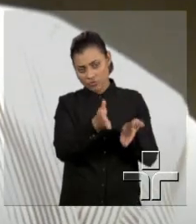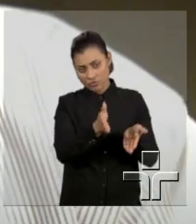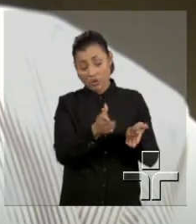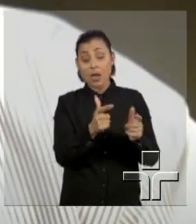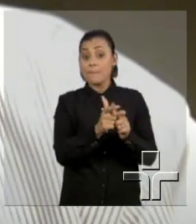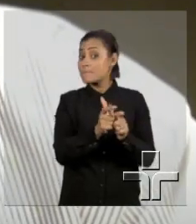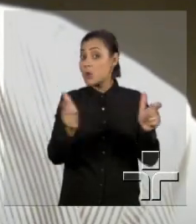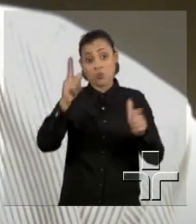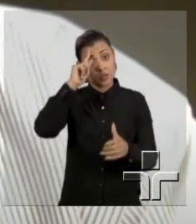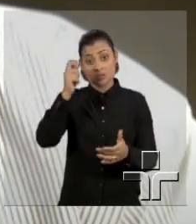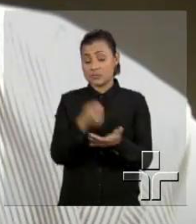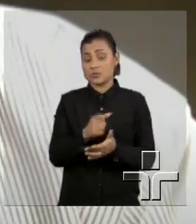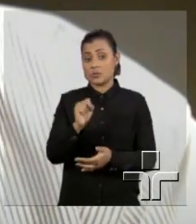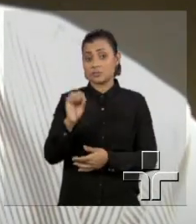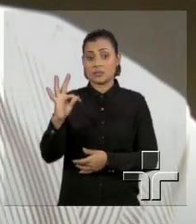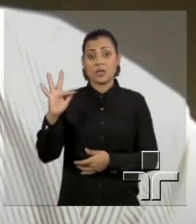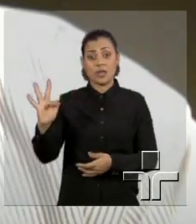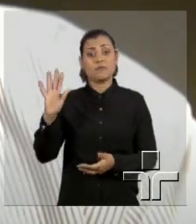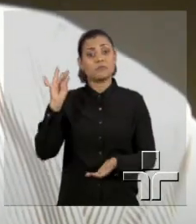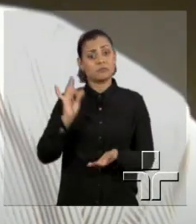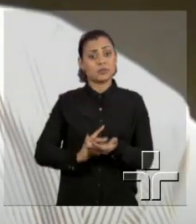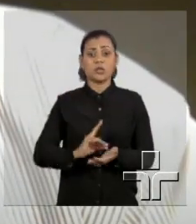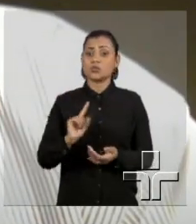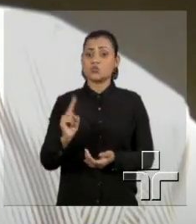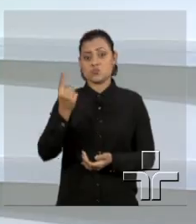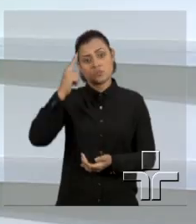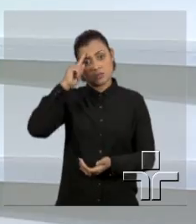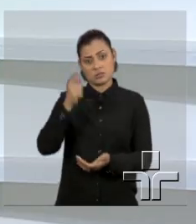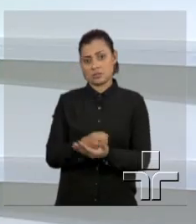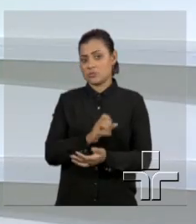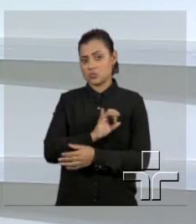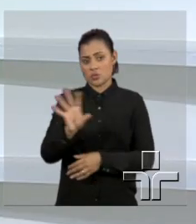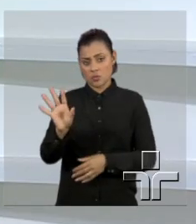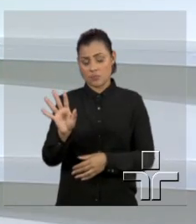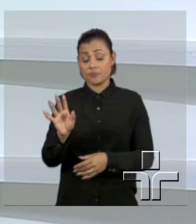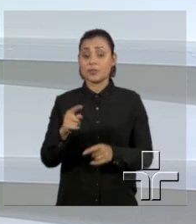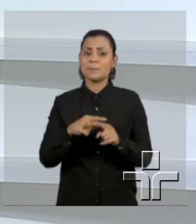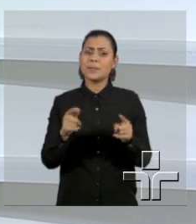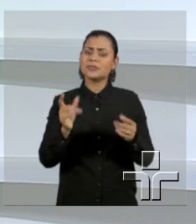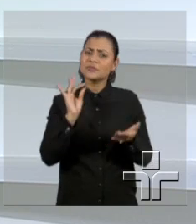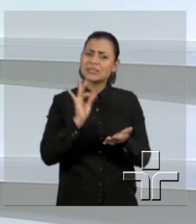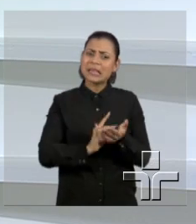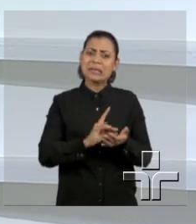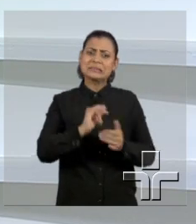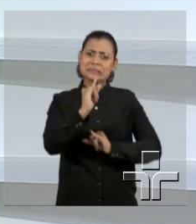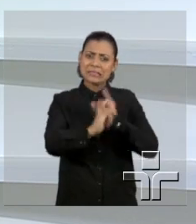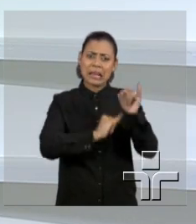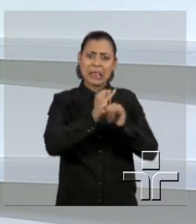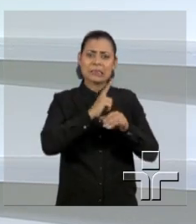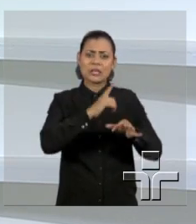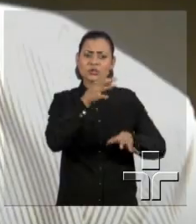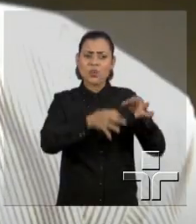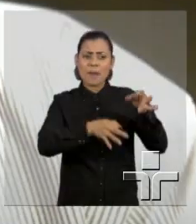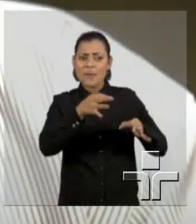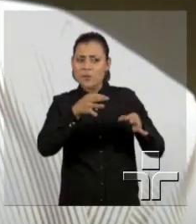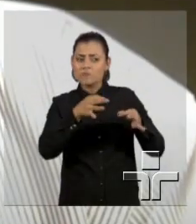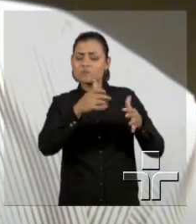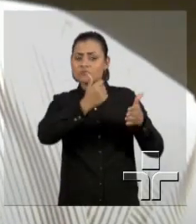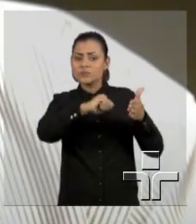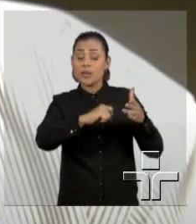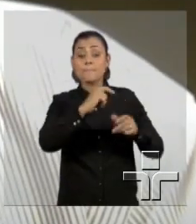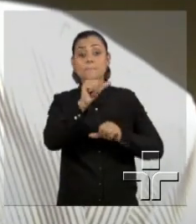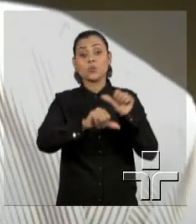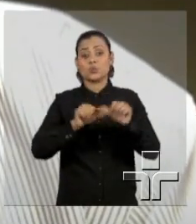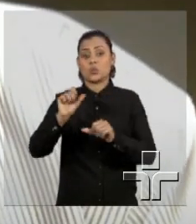das decisões do Supremo são monocráticas. E agora, com esses julgamentos virtuais ampliados, porque houve uma mudança no regimento